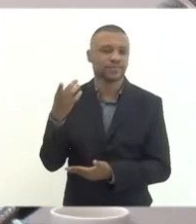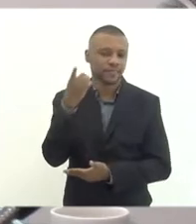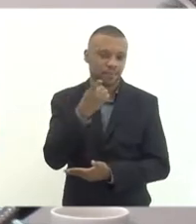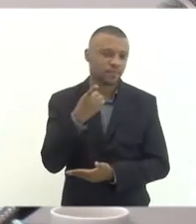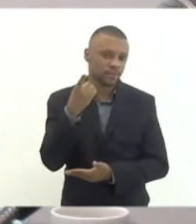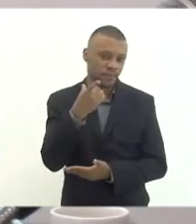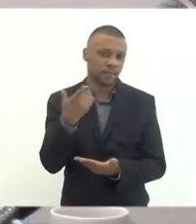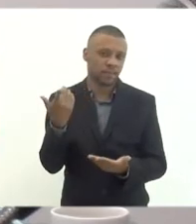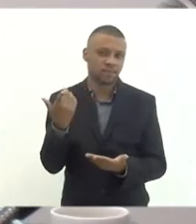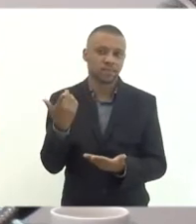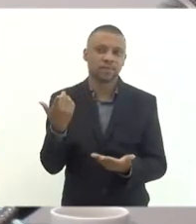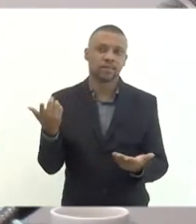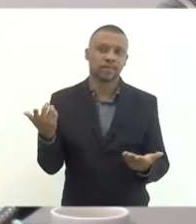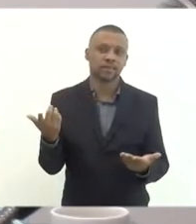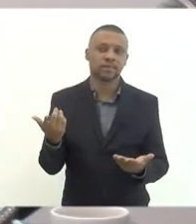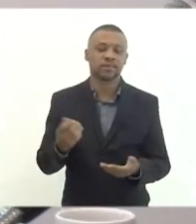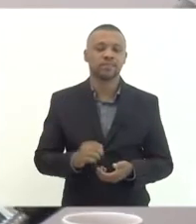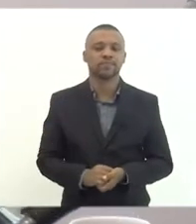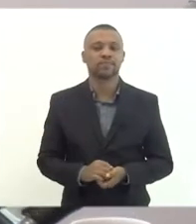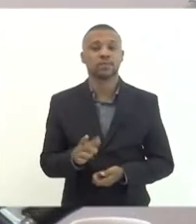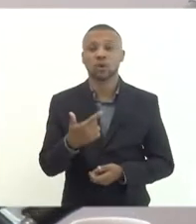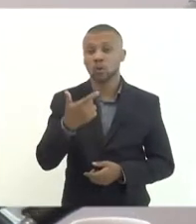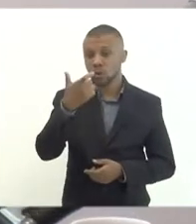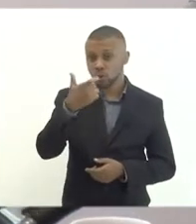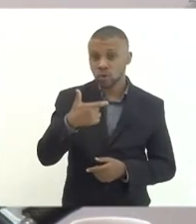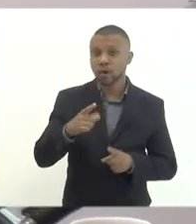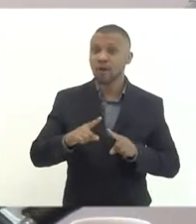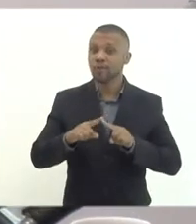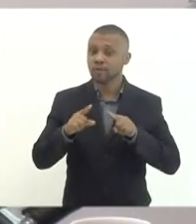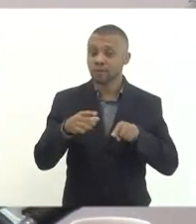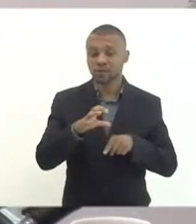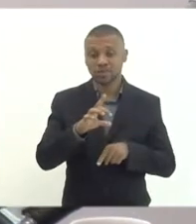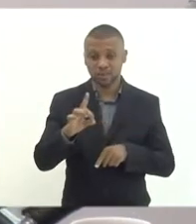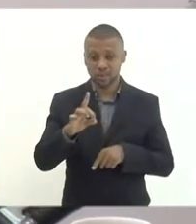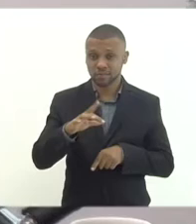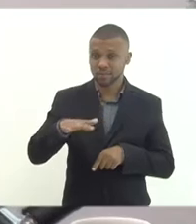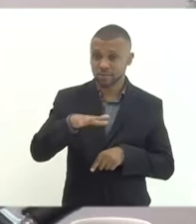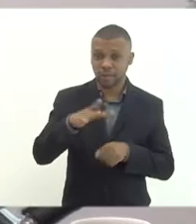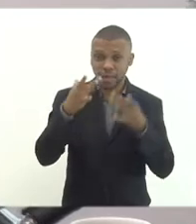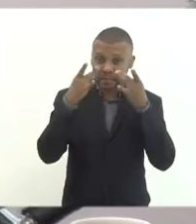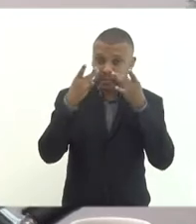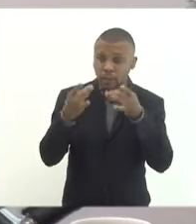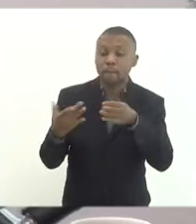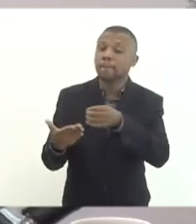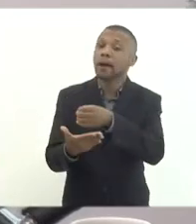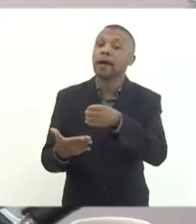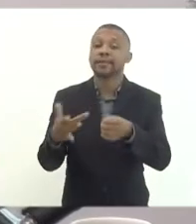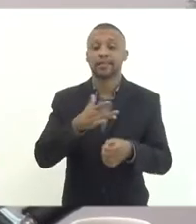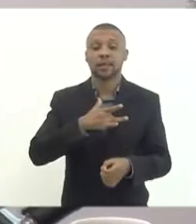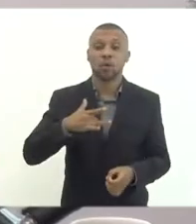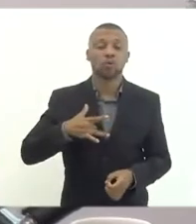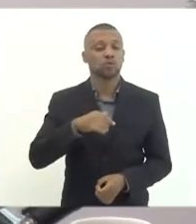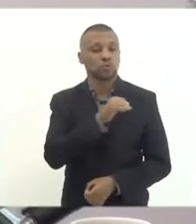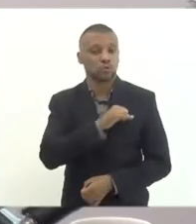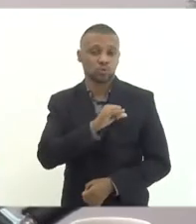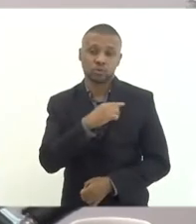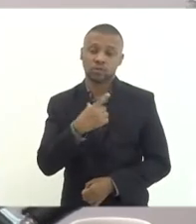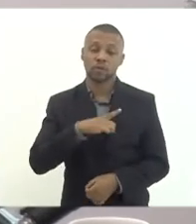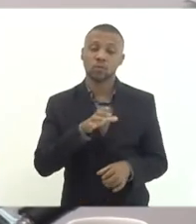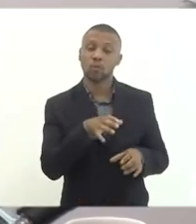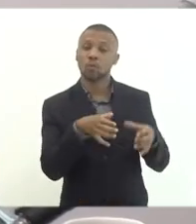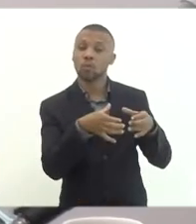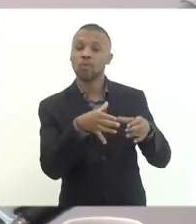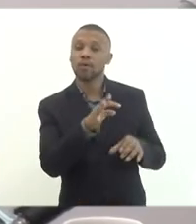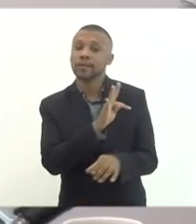eu estou com uns parente dessa primária à saúde no estado do Rio de Janeiro estado Rio de Janeiro onde a gente tem uma área técnica que